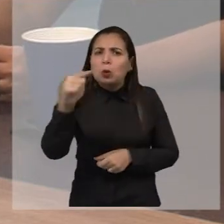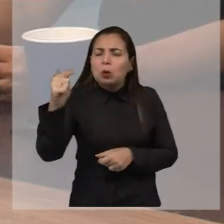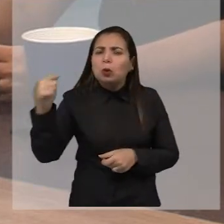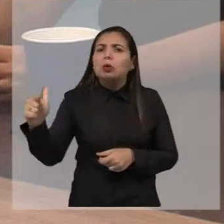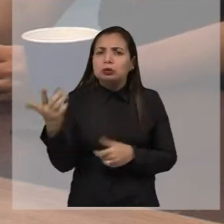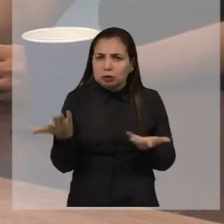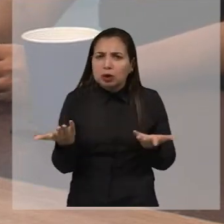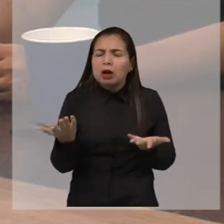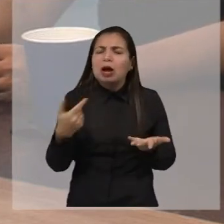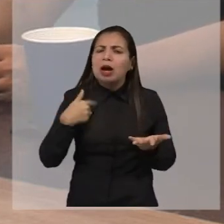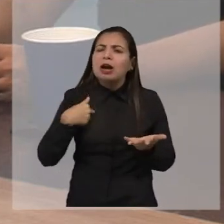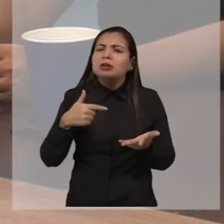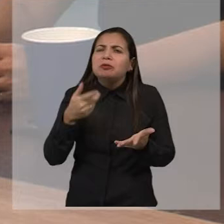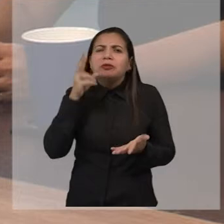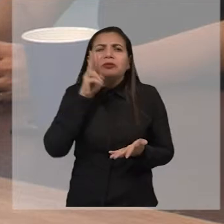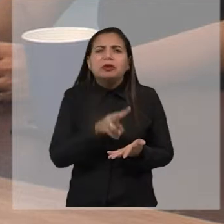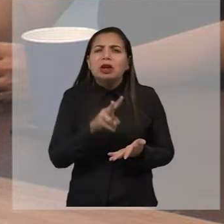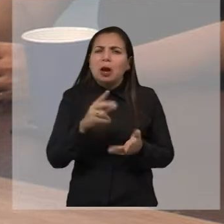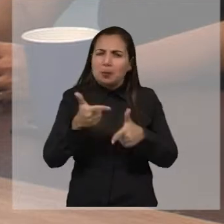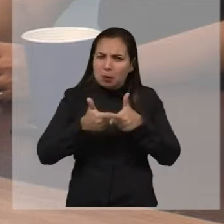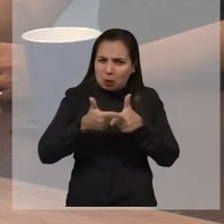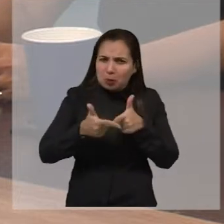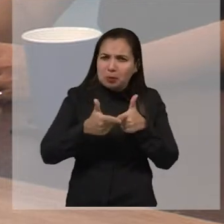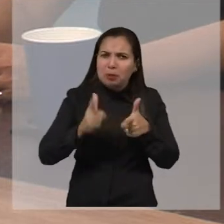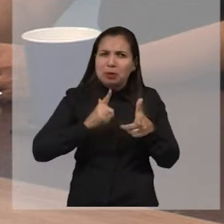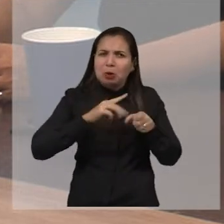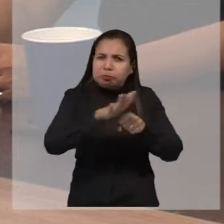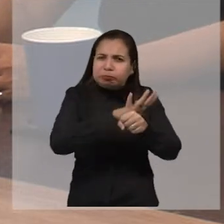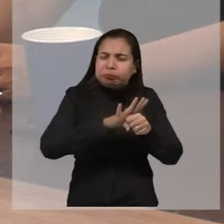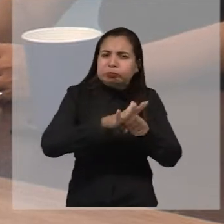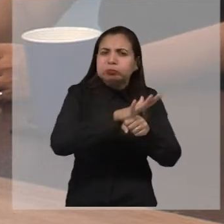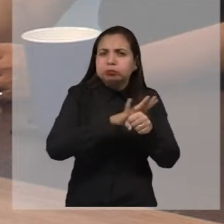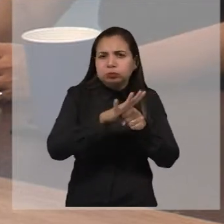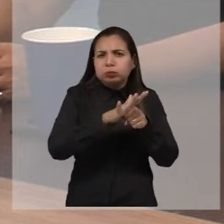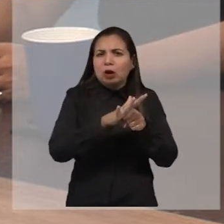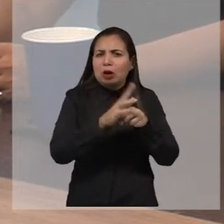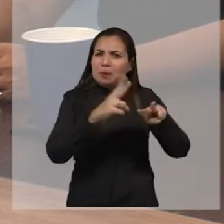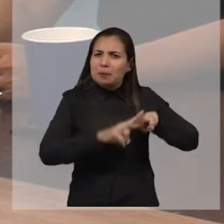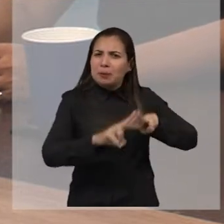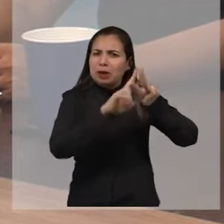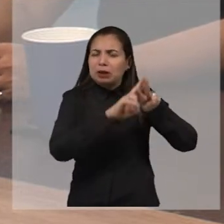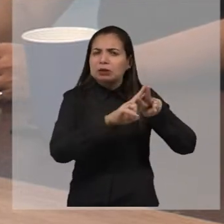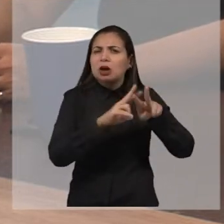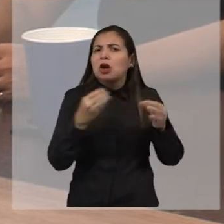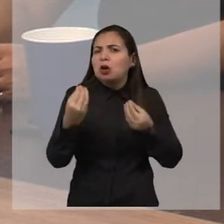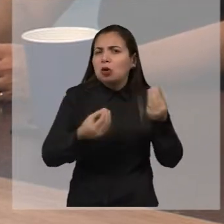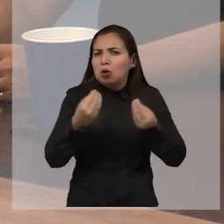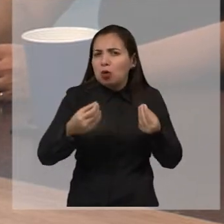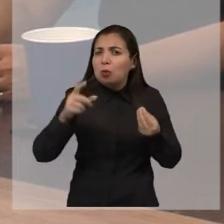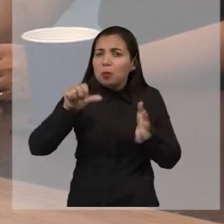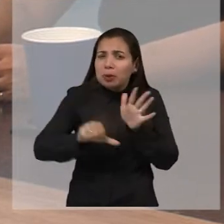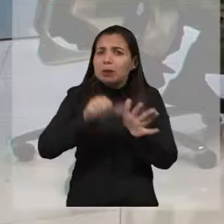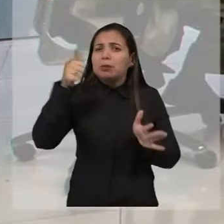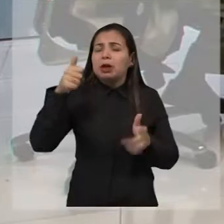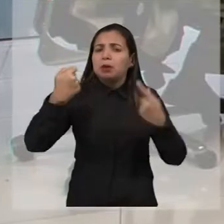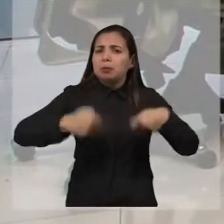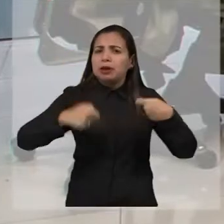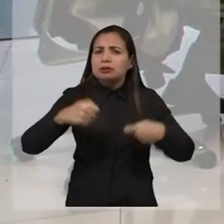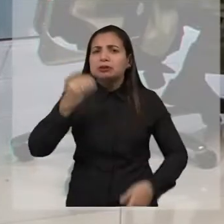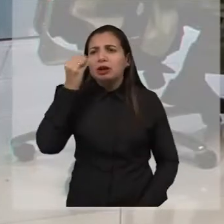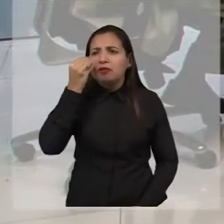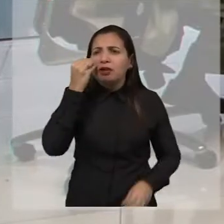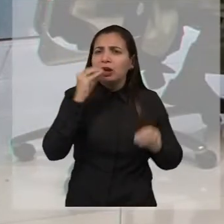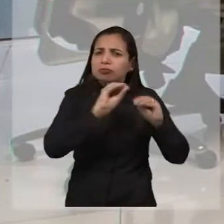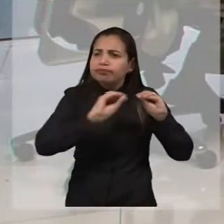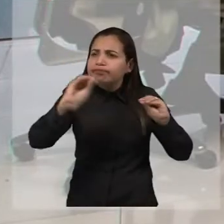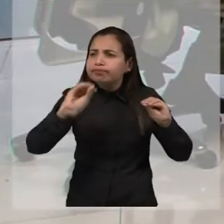da superlotação não seria o primeiro passo no sentido de dar mais humanidade a esses